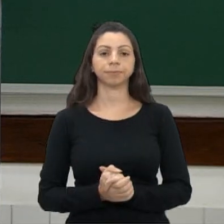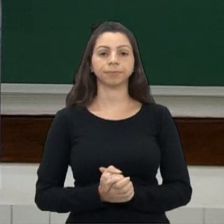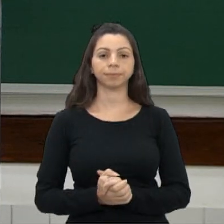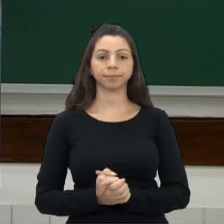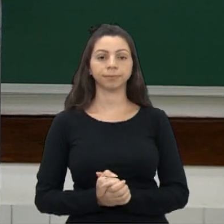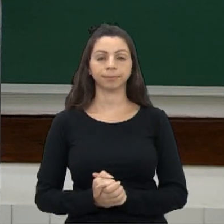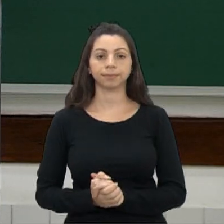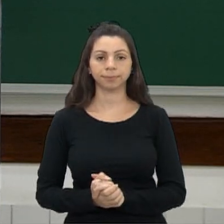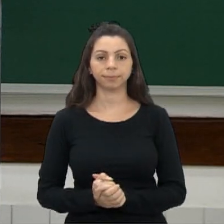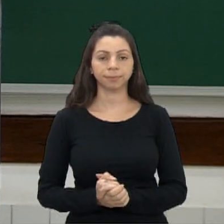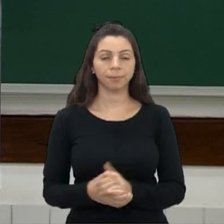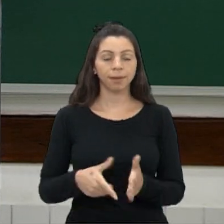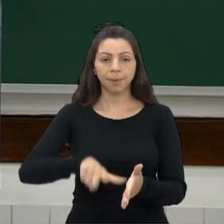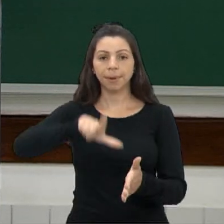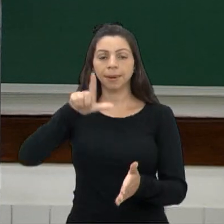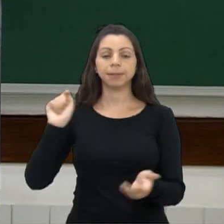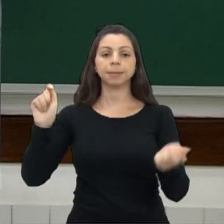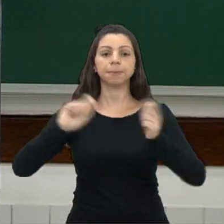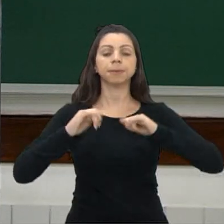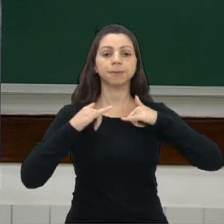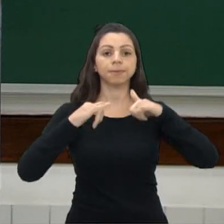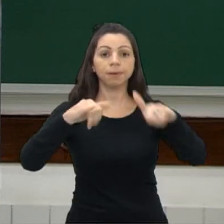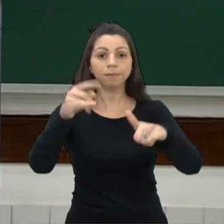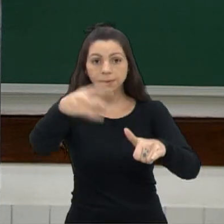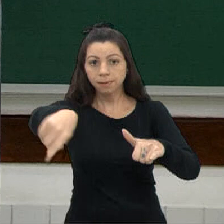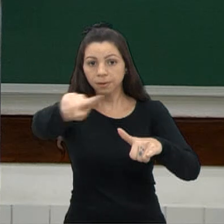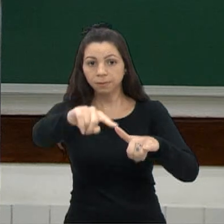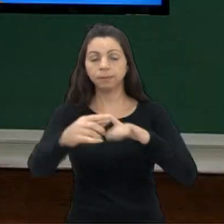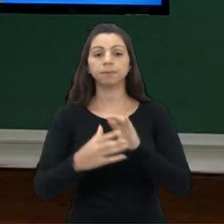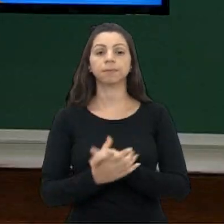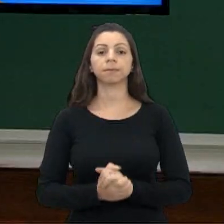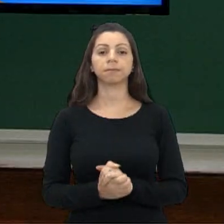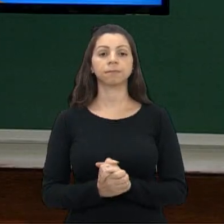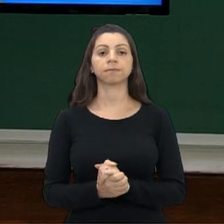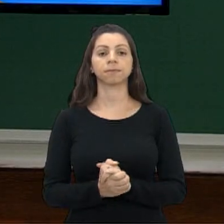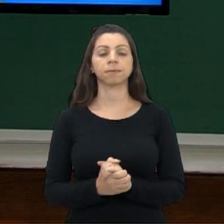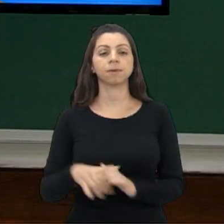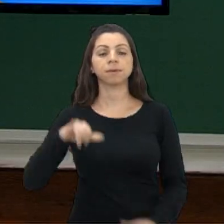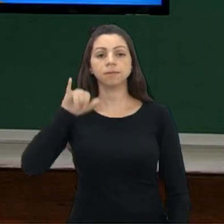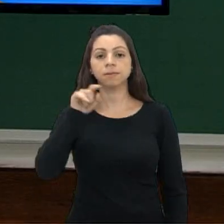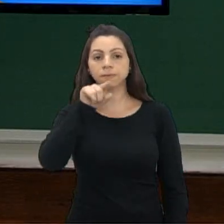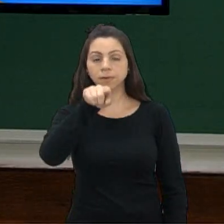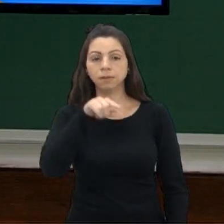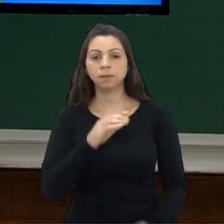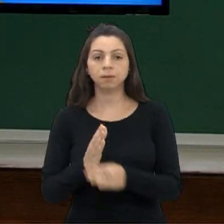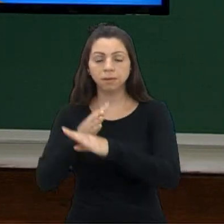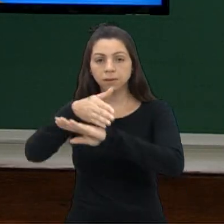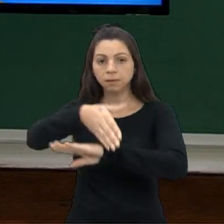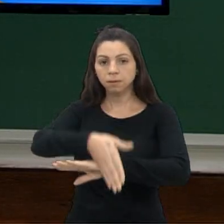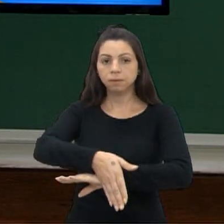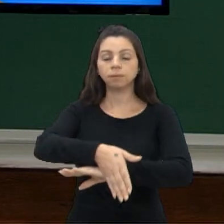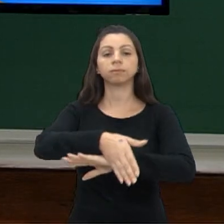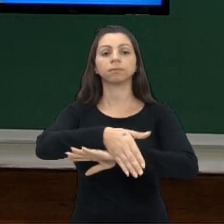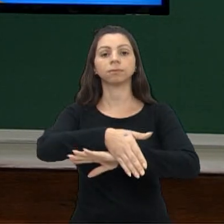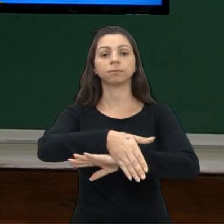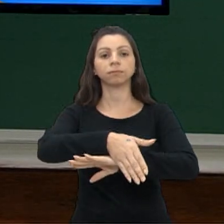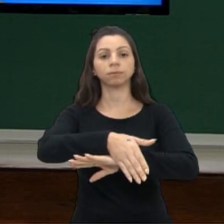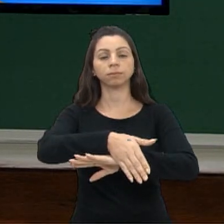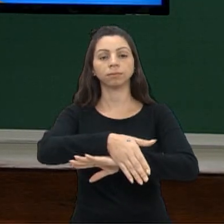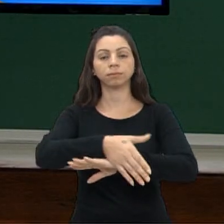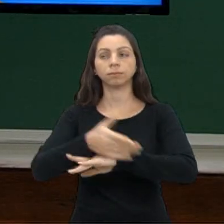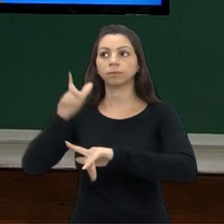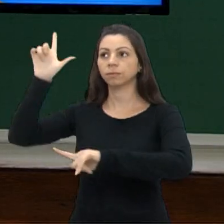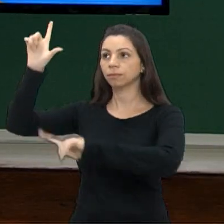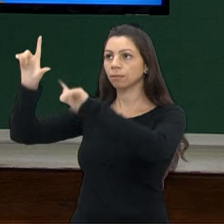Antes, eu preciso deixar um recado para você. Se você acessa as aulas através da